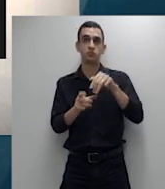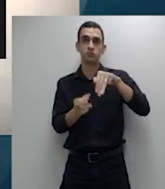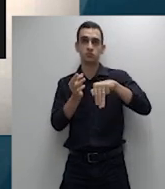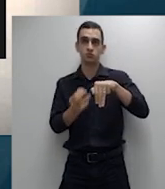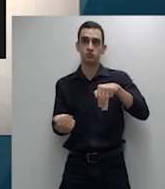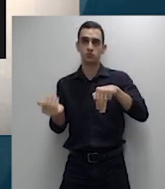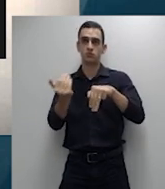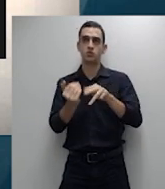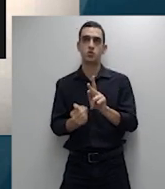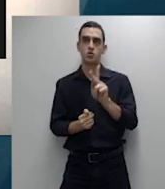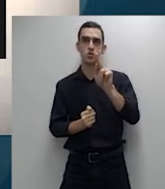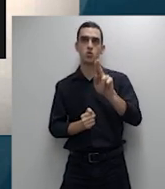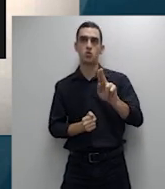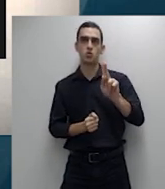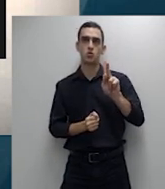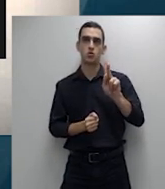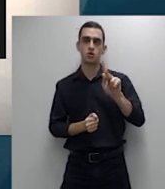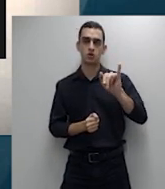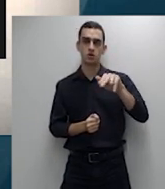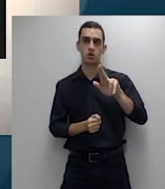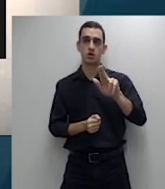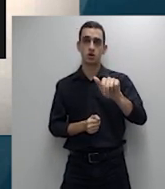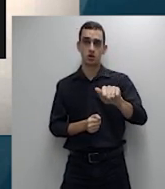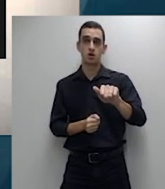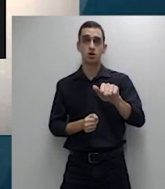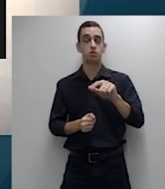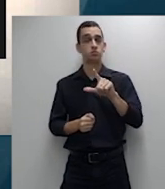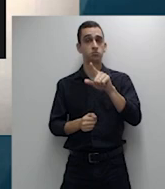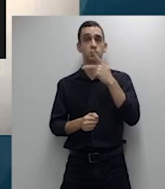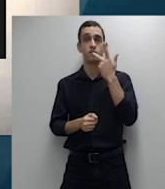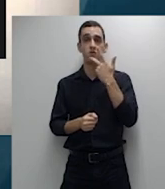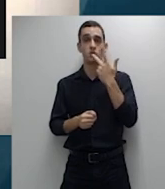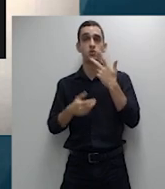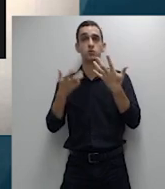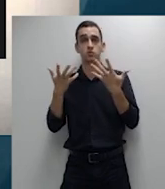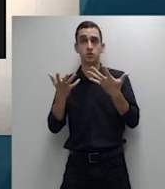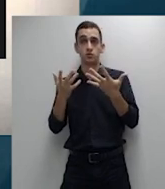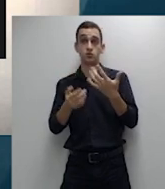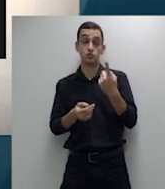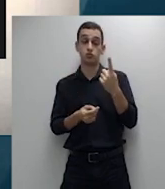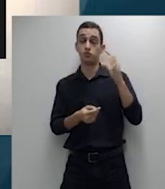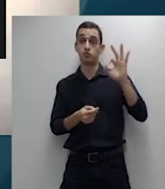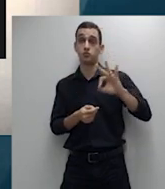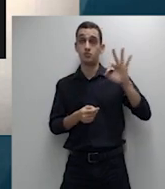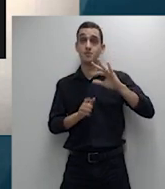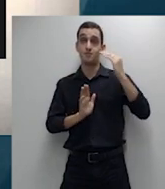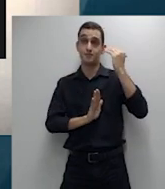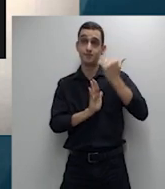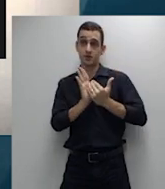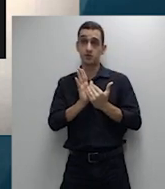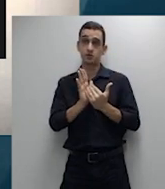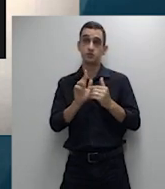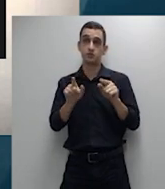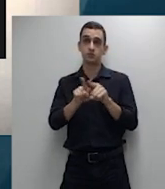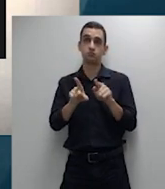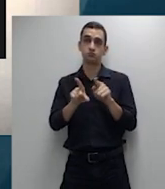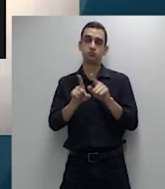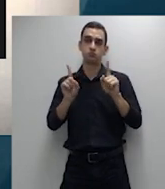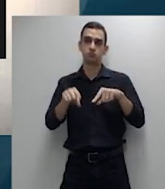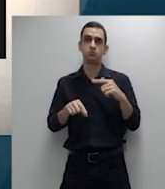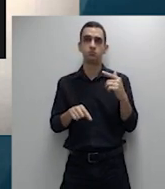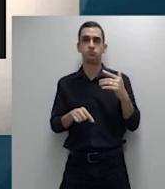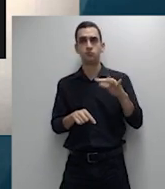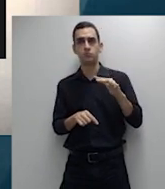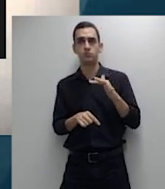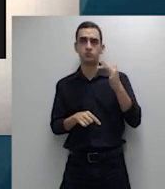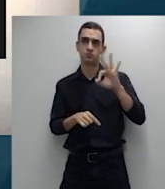significaria firmar a partir do seu Com certeza fez apenas 10 por cento desse valor nesse